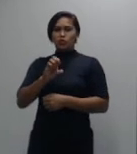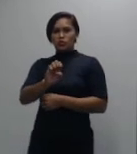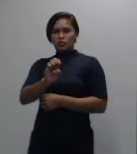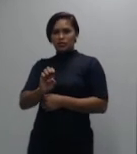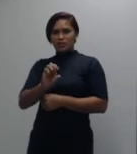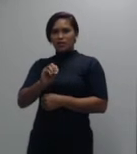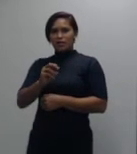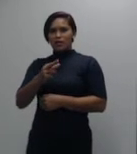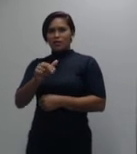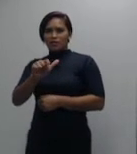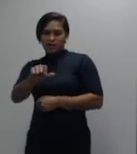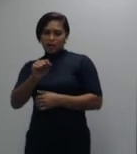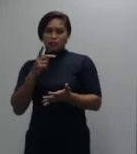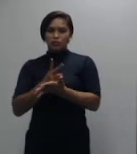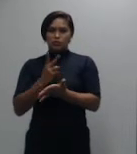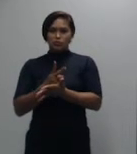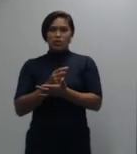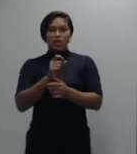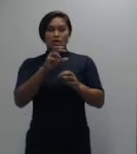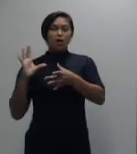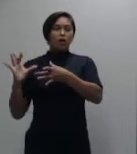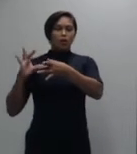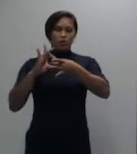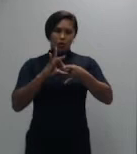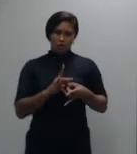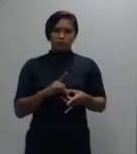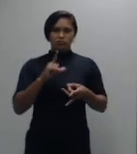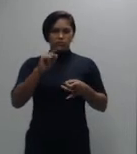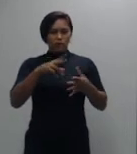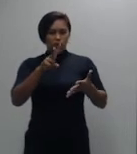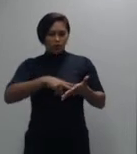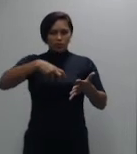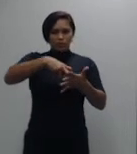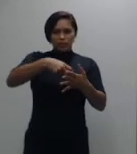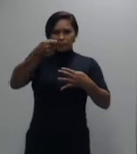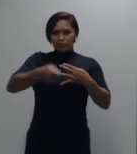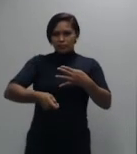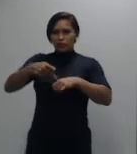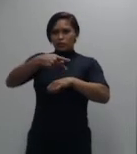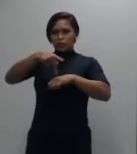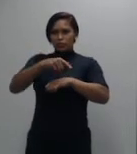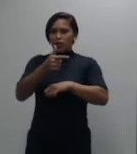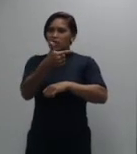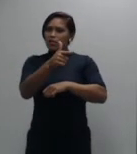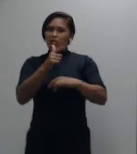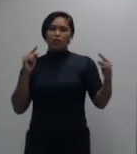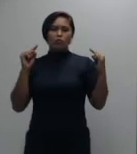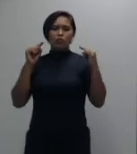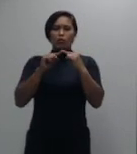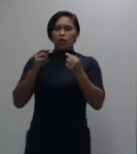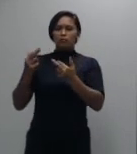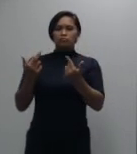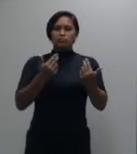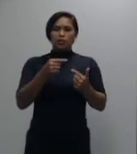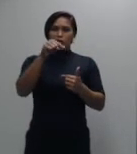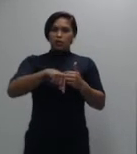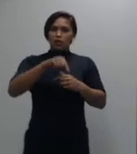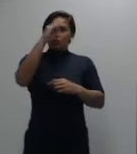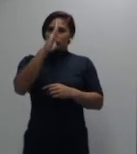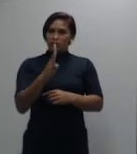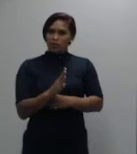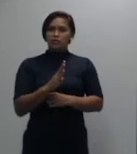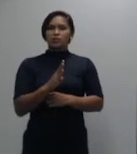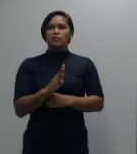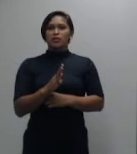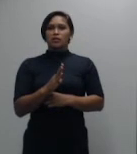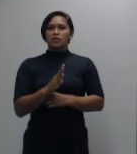próximo Neste contexto quando a sentença estrangeira não conseguiu o condão de produzir do Brasil não haver